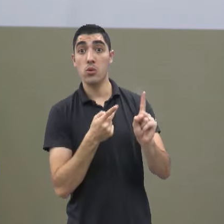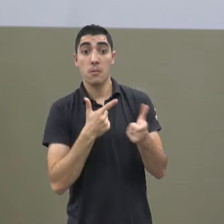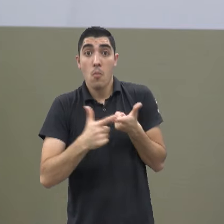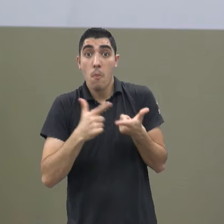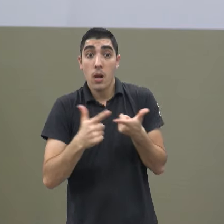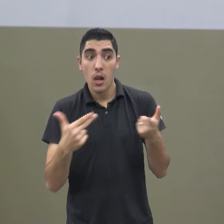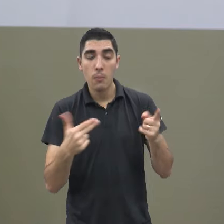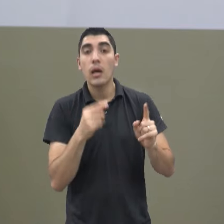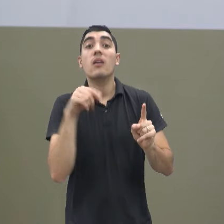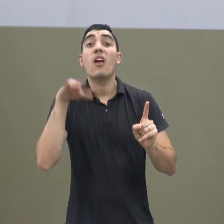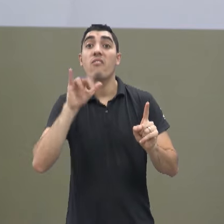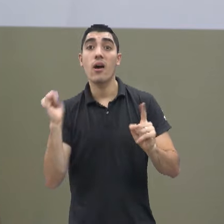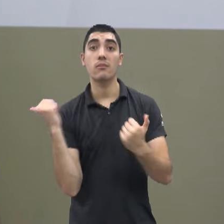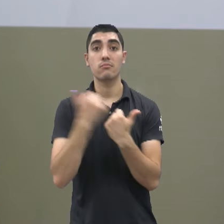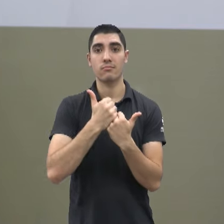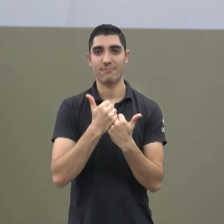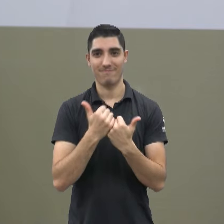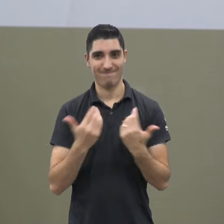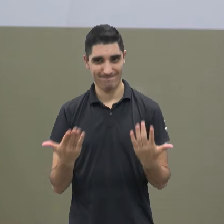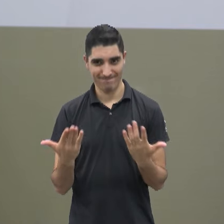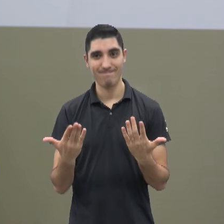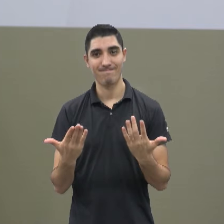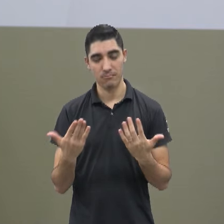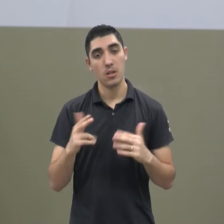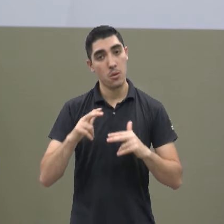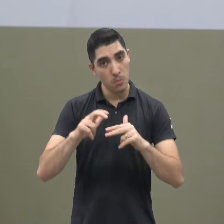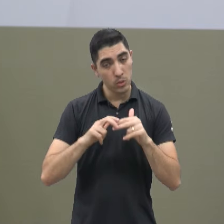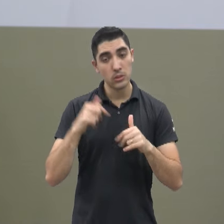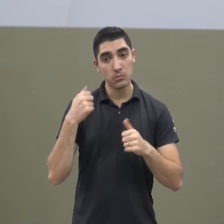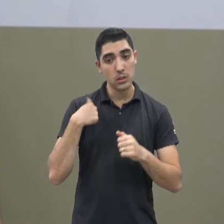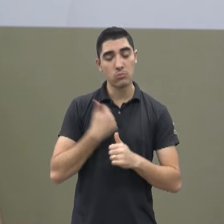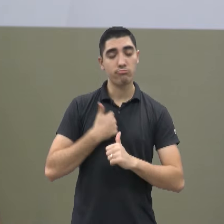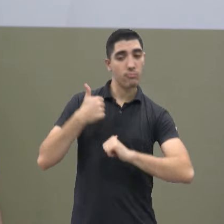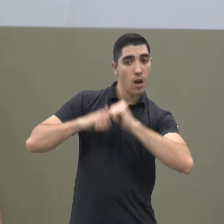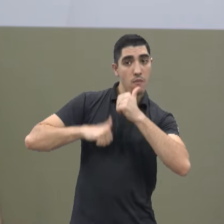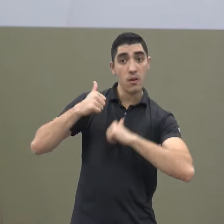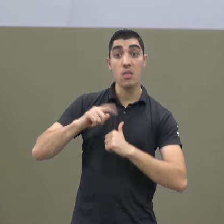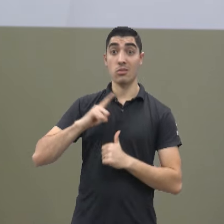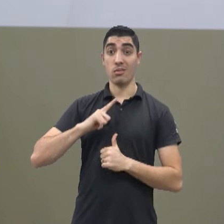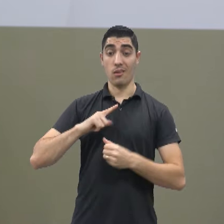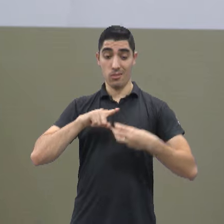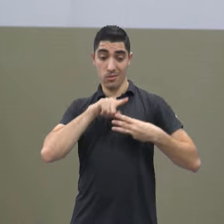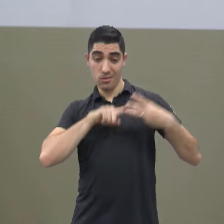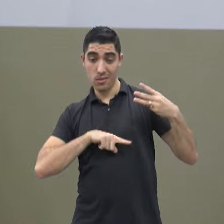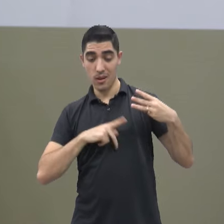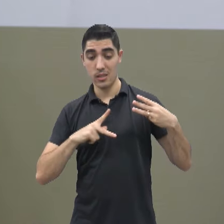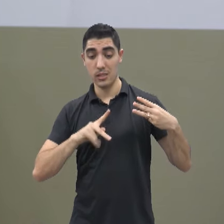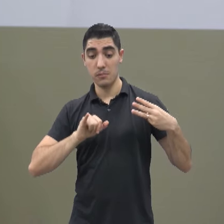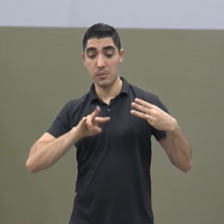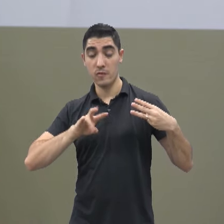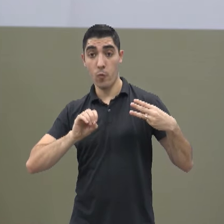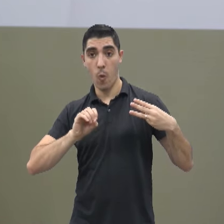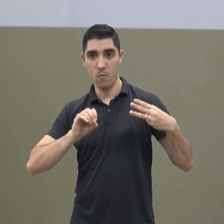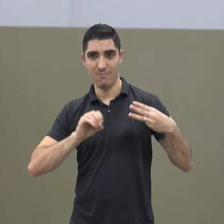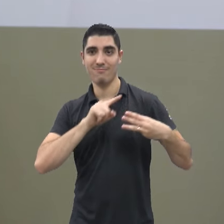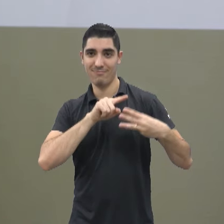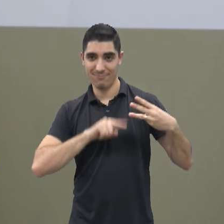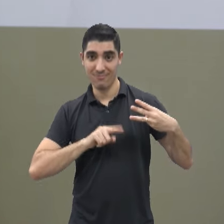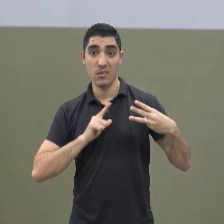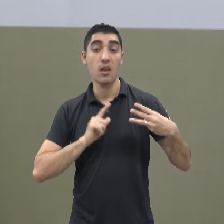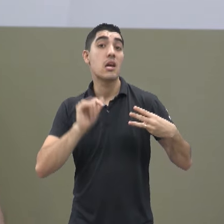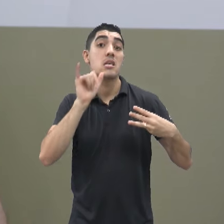bem analisadas, né? Estou dando um exemplo dele, tem outras situações. Nós estamos com 3 pivôs hoje mais velhos, tem o Afonso que está entrando. Mas e se machuca,